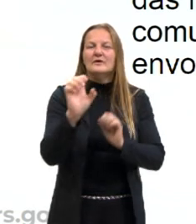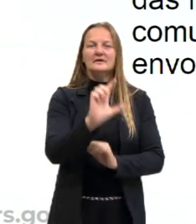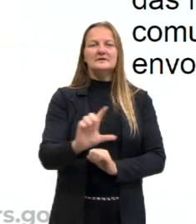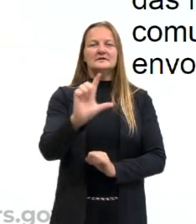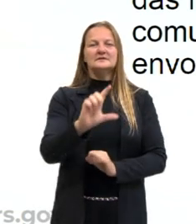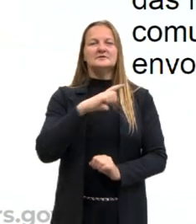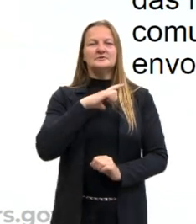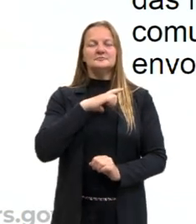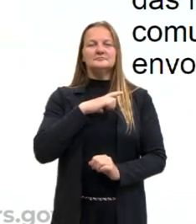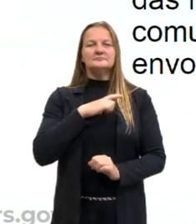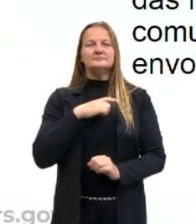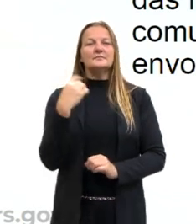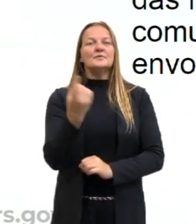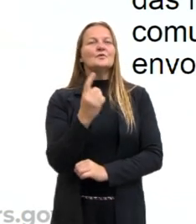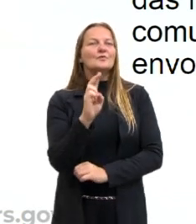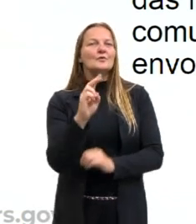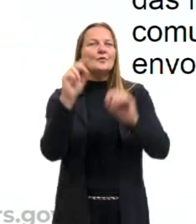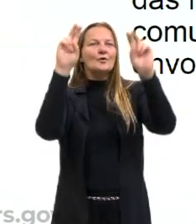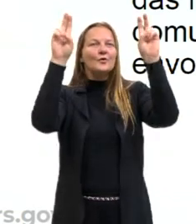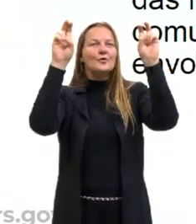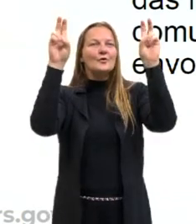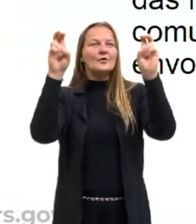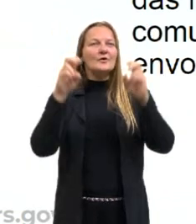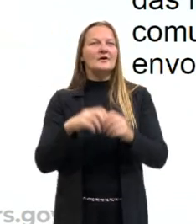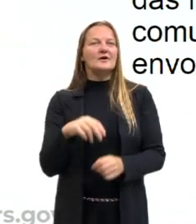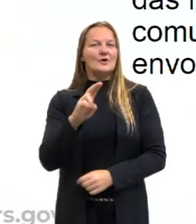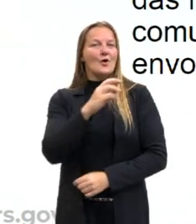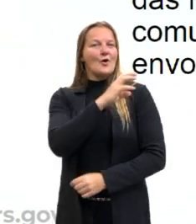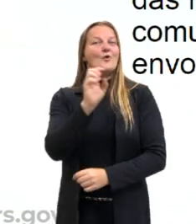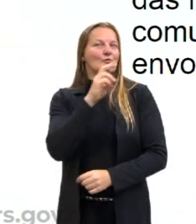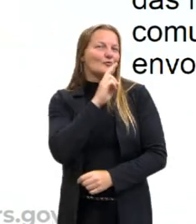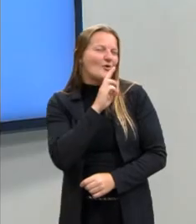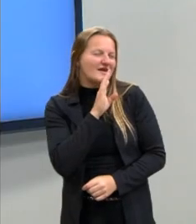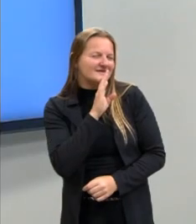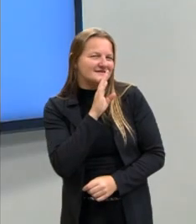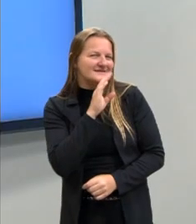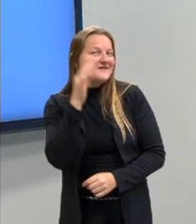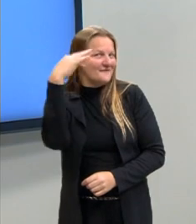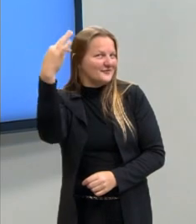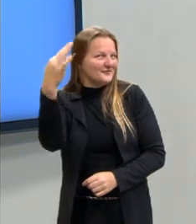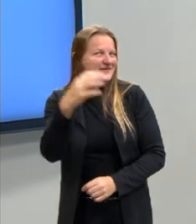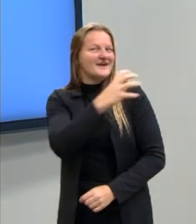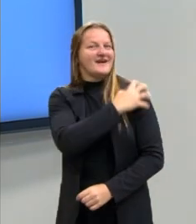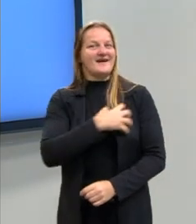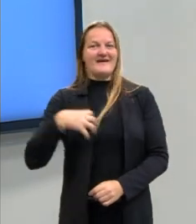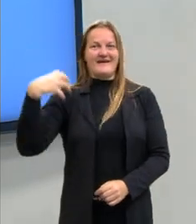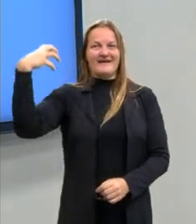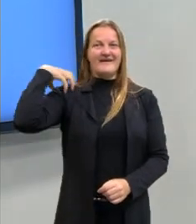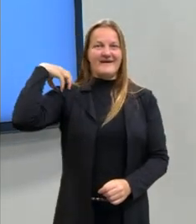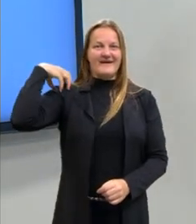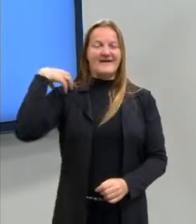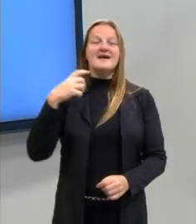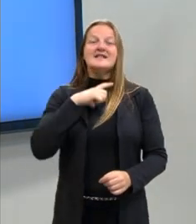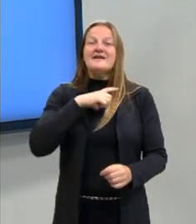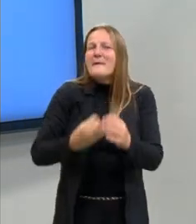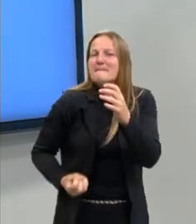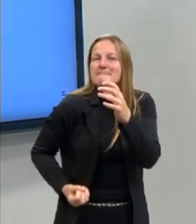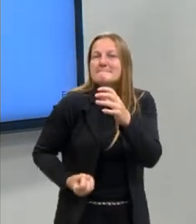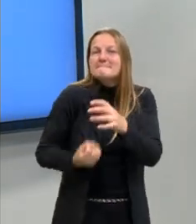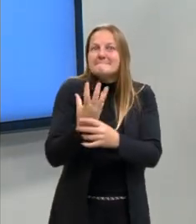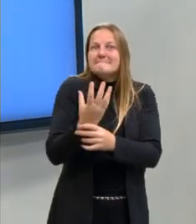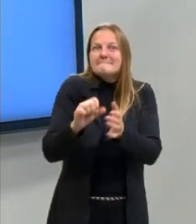é o nosso tiozinho ali Aristóteles que eu acho que você já ouviram falar na aula de filosofia em Aristóteles é quem teve a